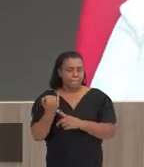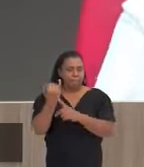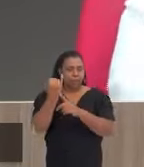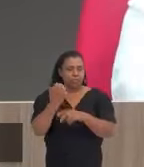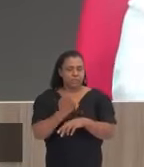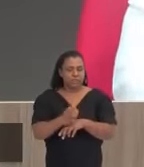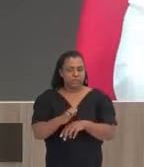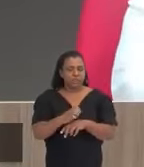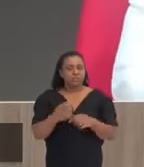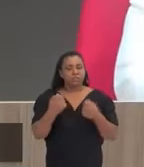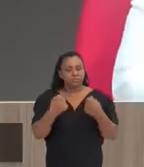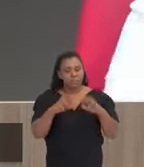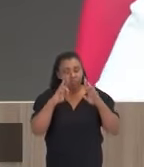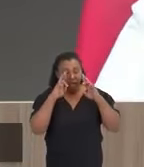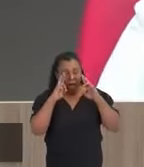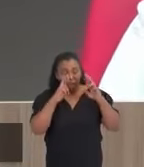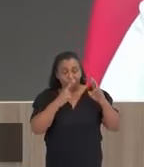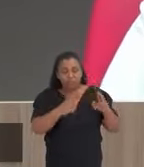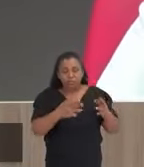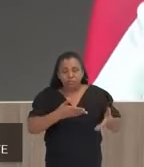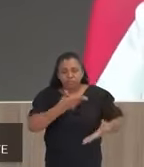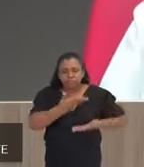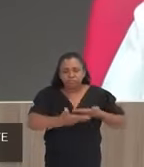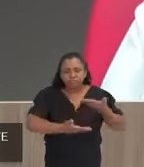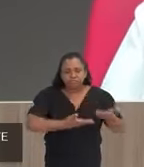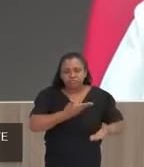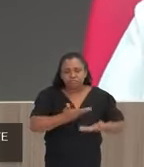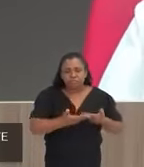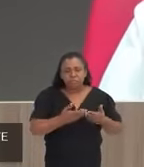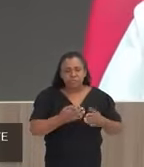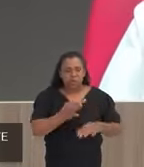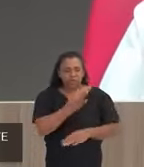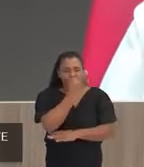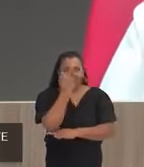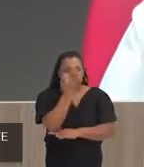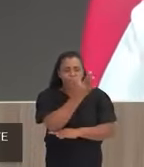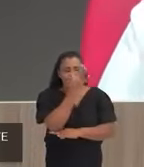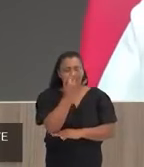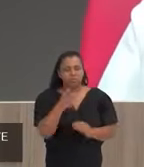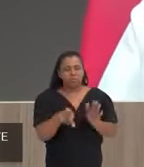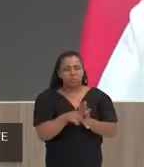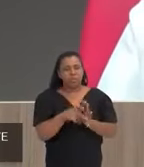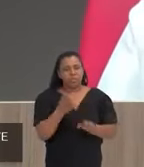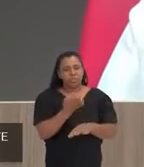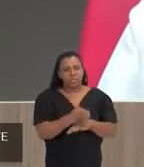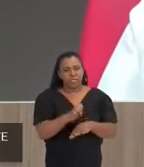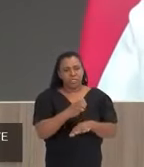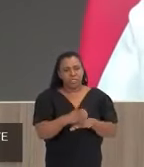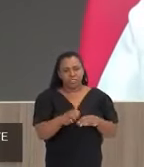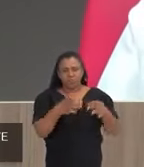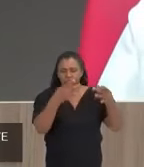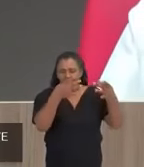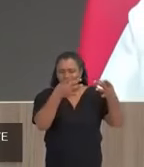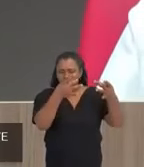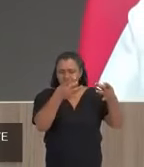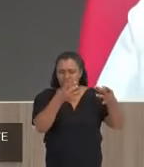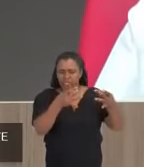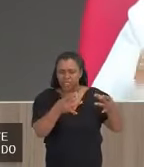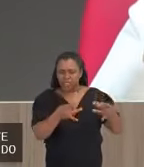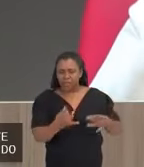respeitar o estagiário, os cuidados que se deve ter com as formalidades do estágio. Um detalhezinho sobre a